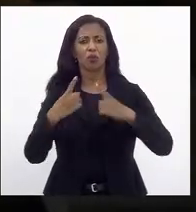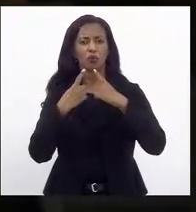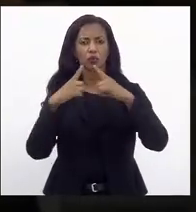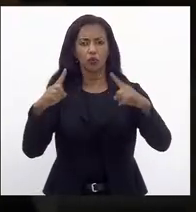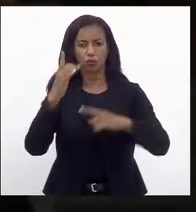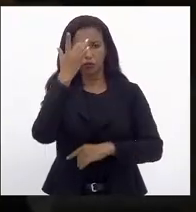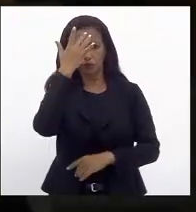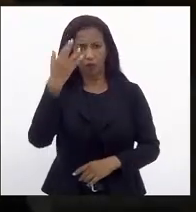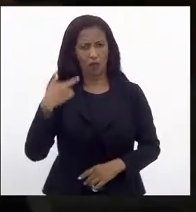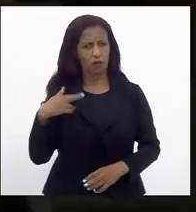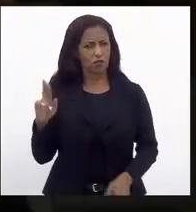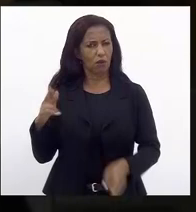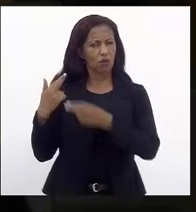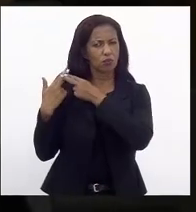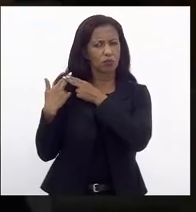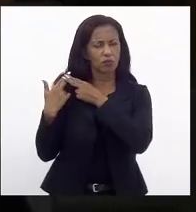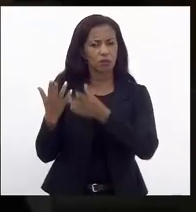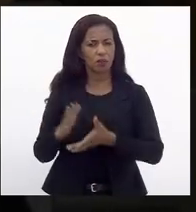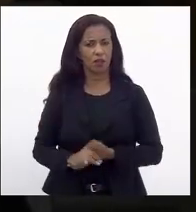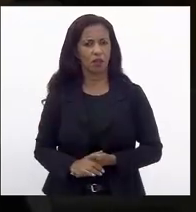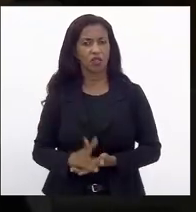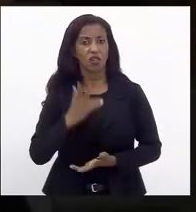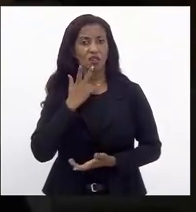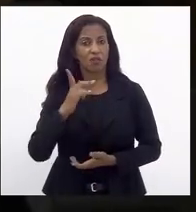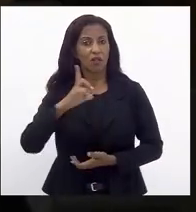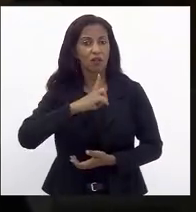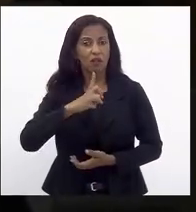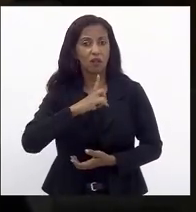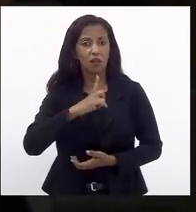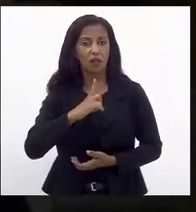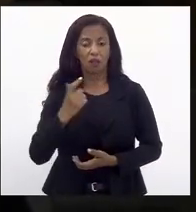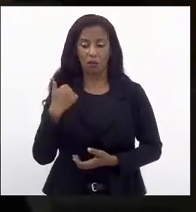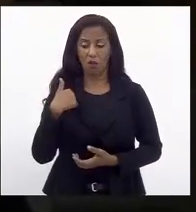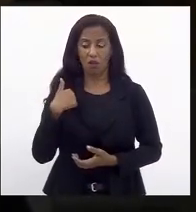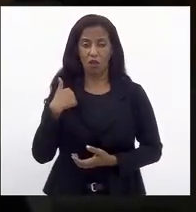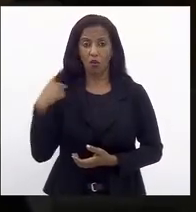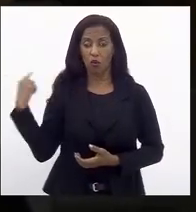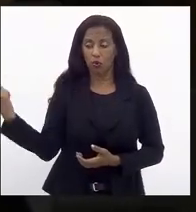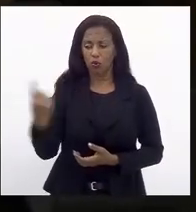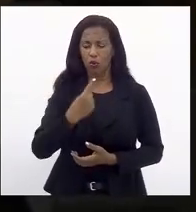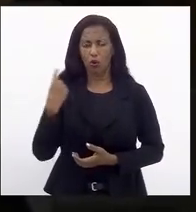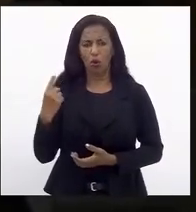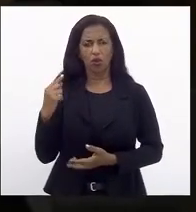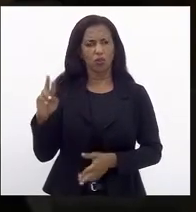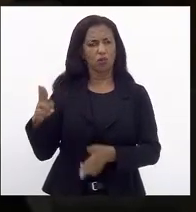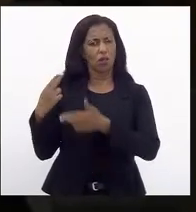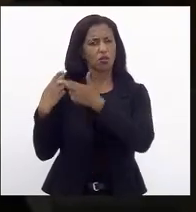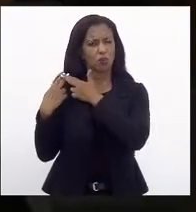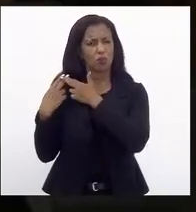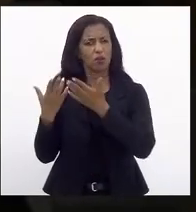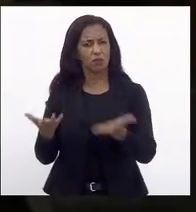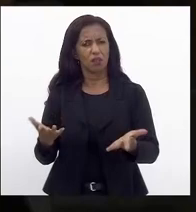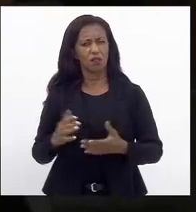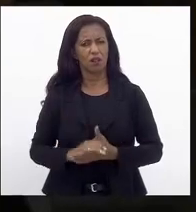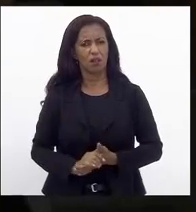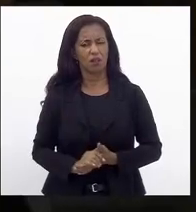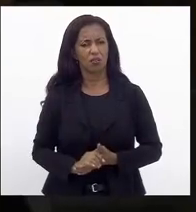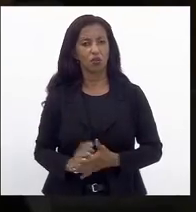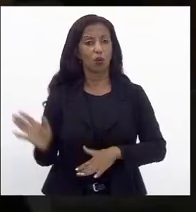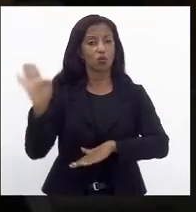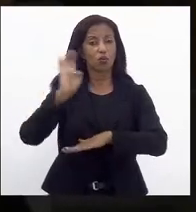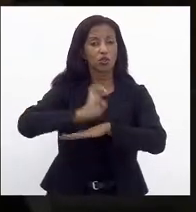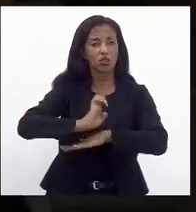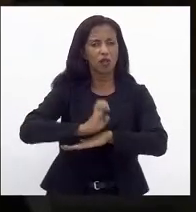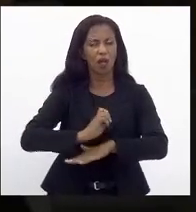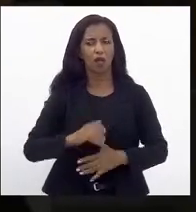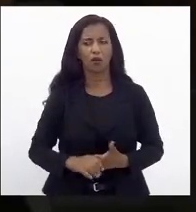fácil eu tenho responsabilidade e digo que temos eu não temos responsabilidades Deputado Márcio com o